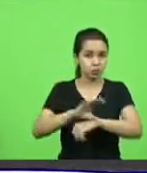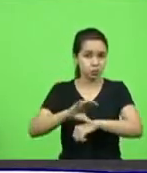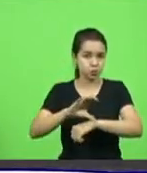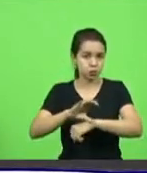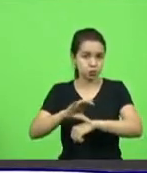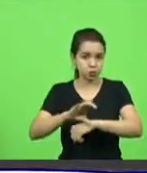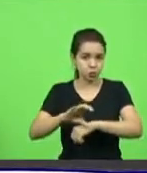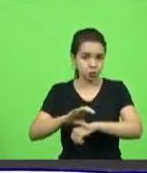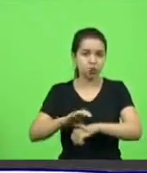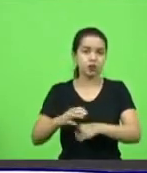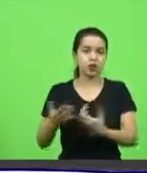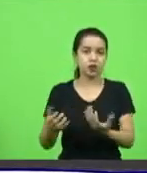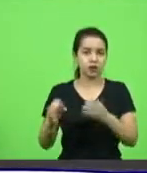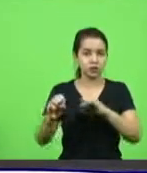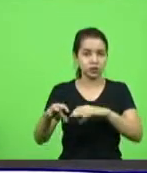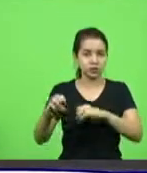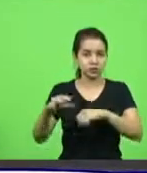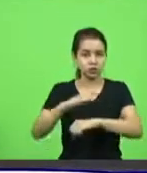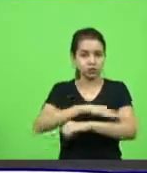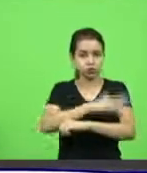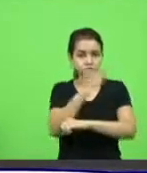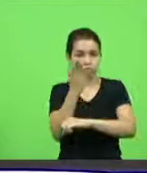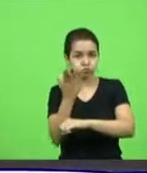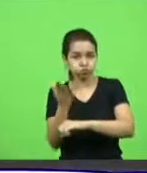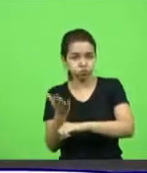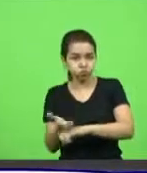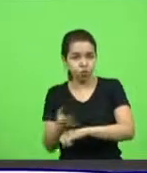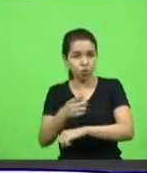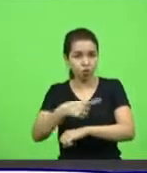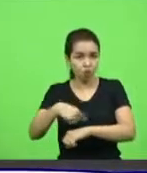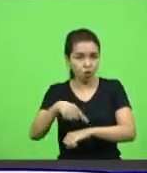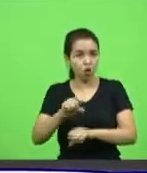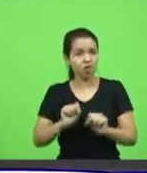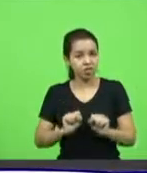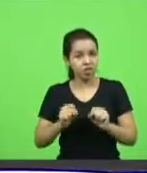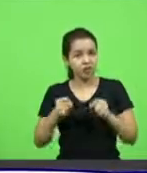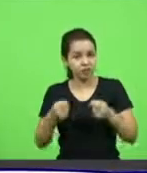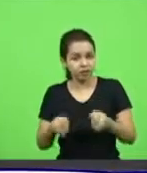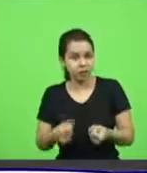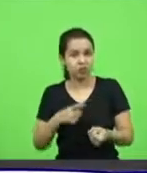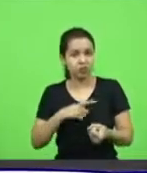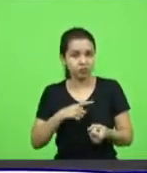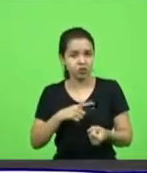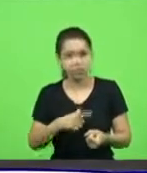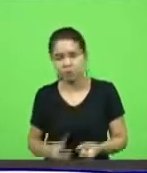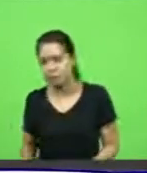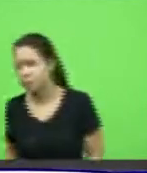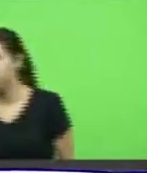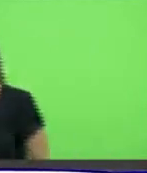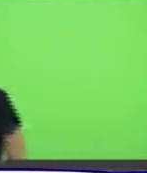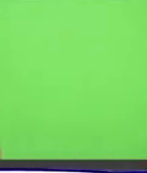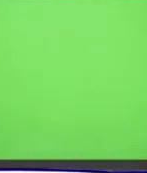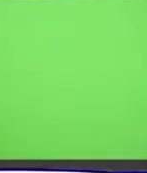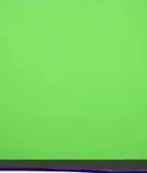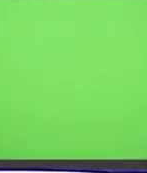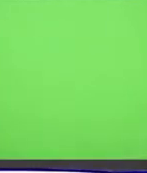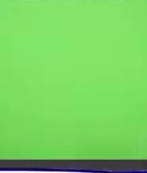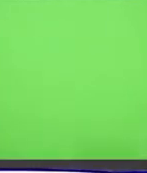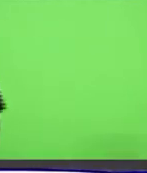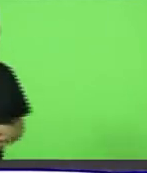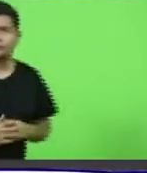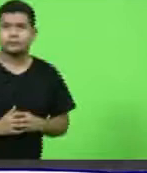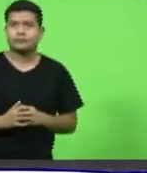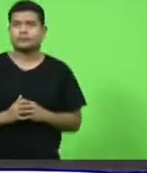de nível integral que é o que a gente mais de fenda defende fique nesse estado lamentável